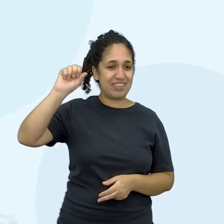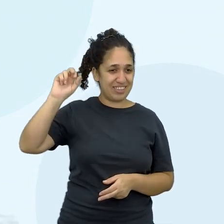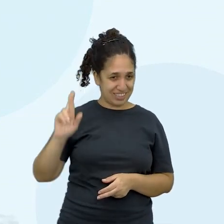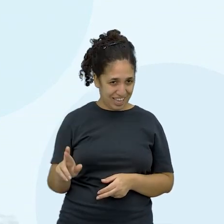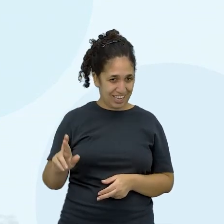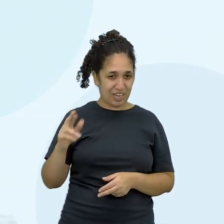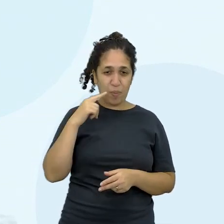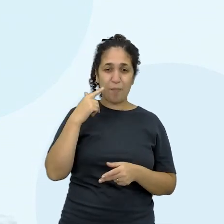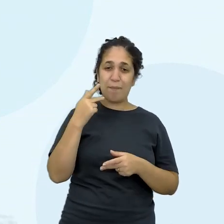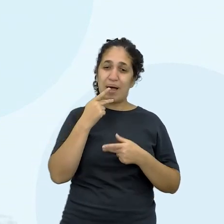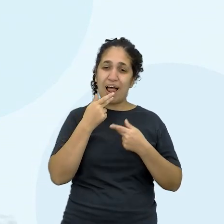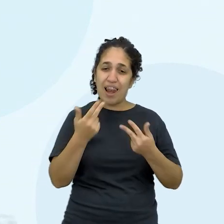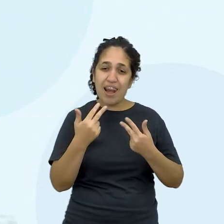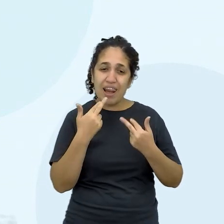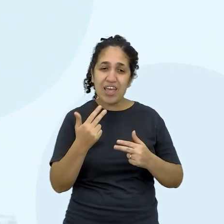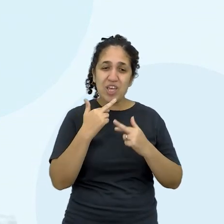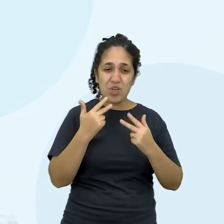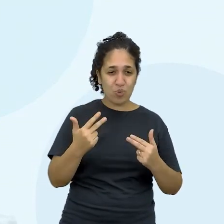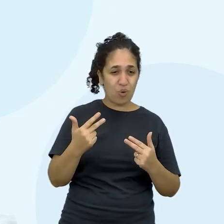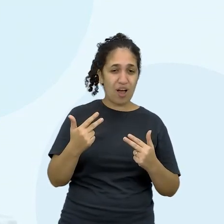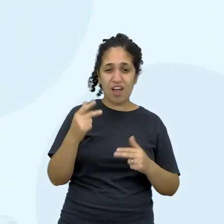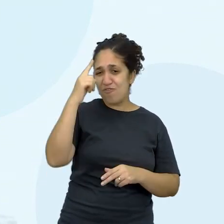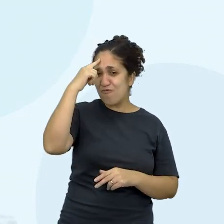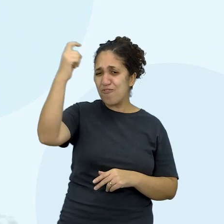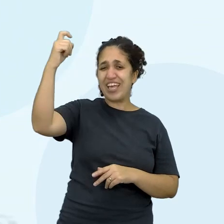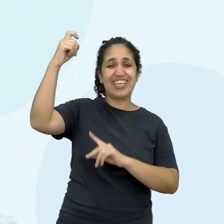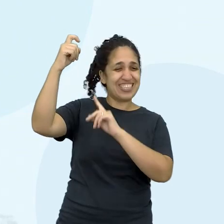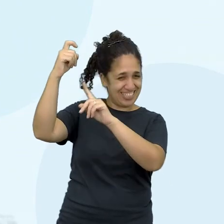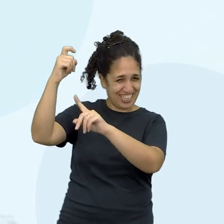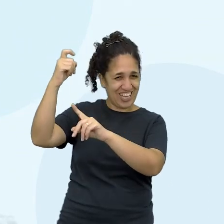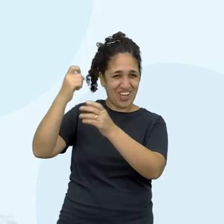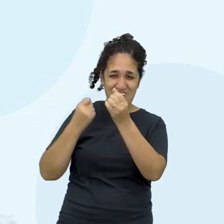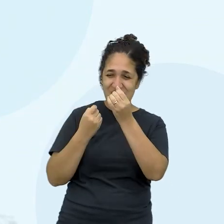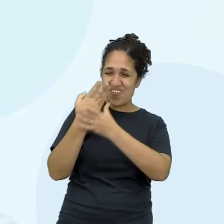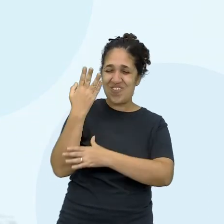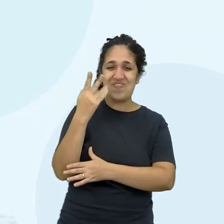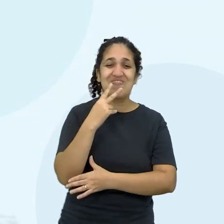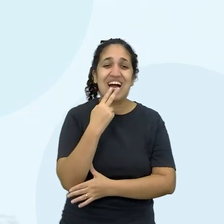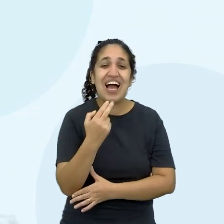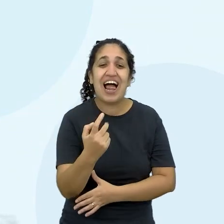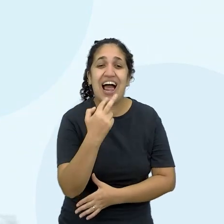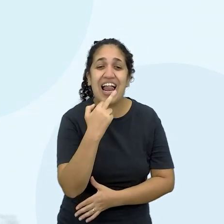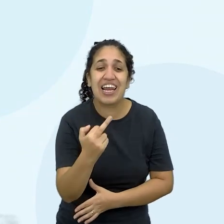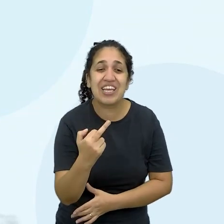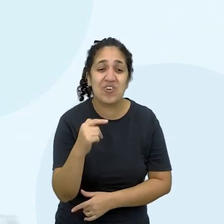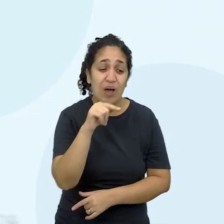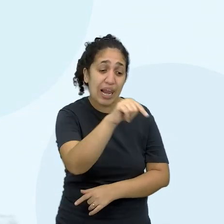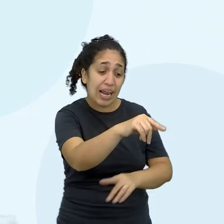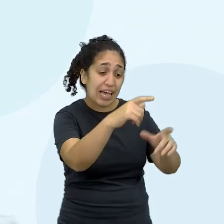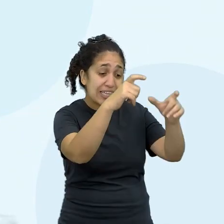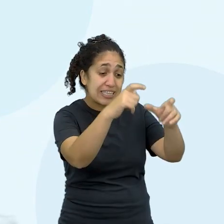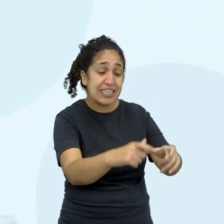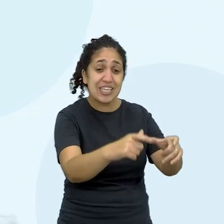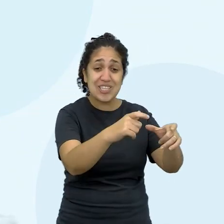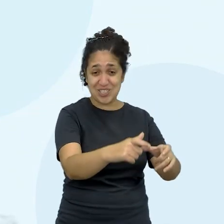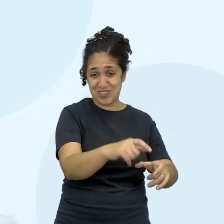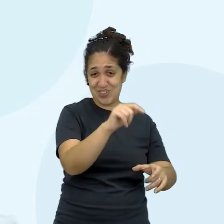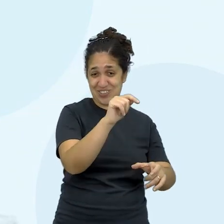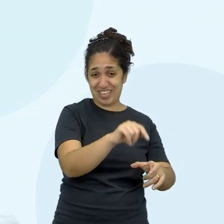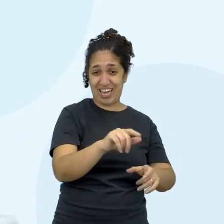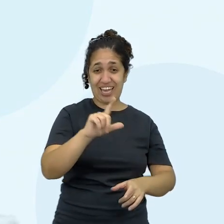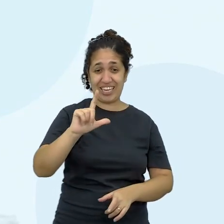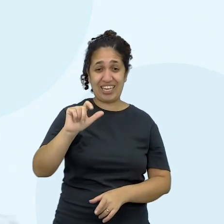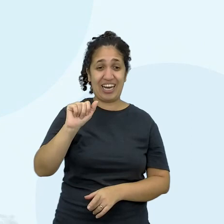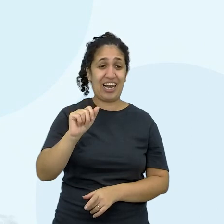e falada, é uma invenção dele, né? Que era uma língua lá dessa ilha de Laputa,